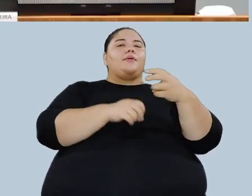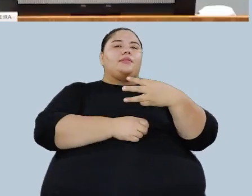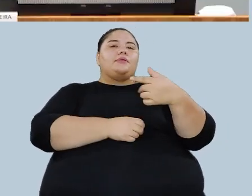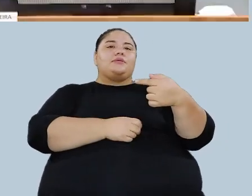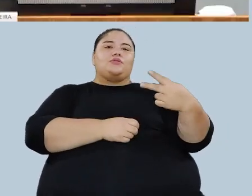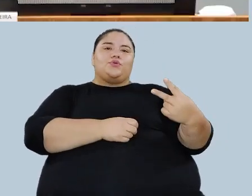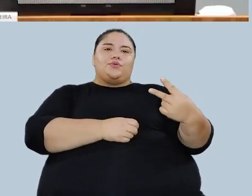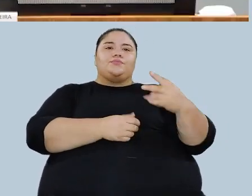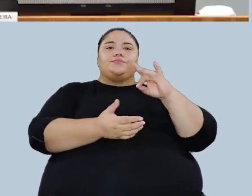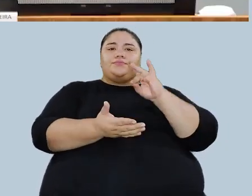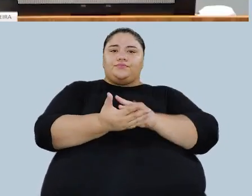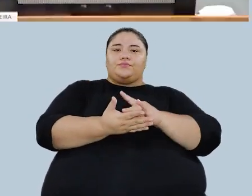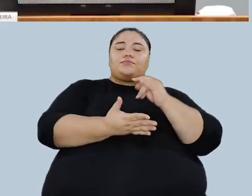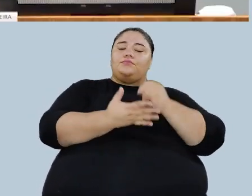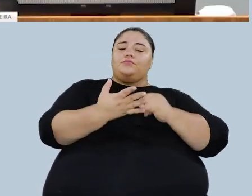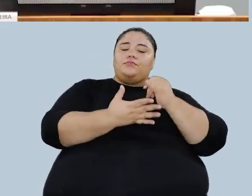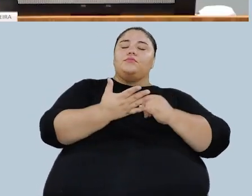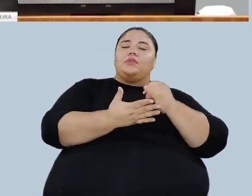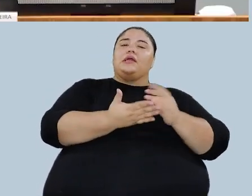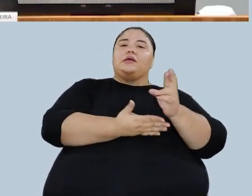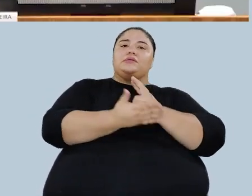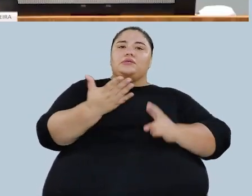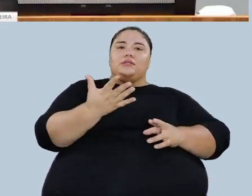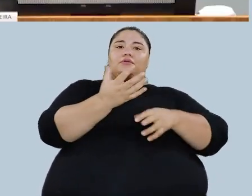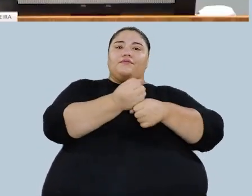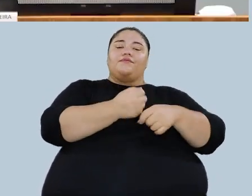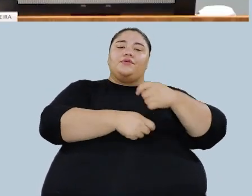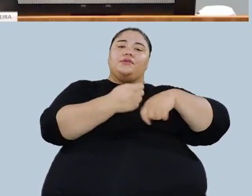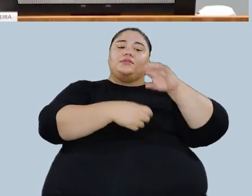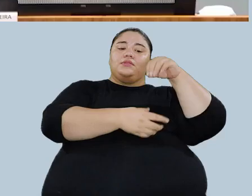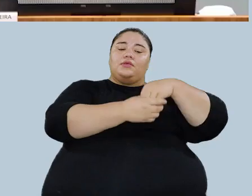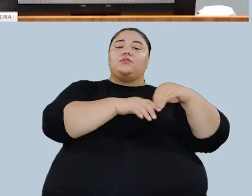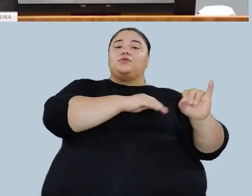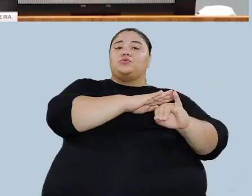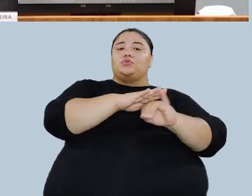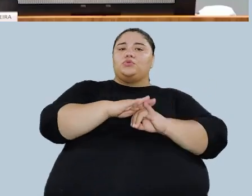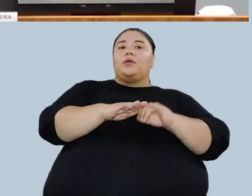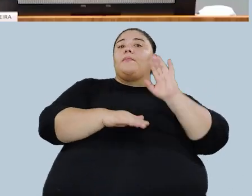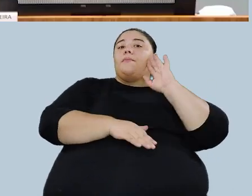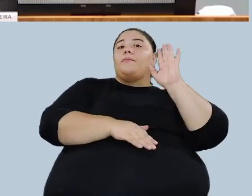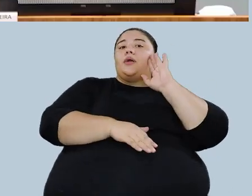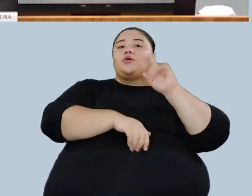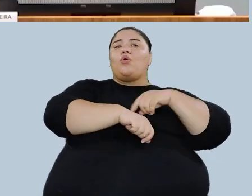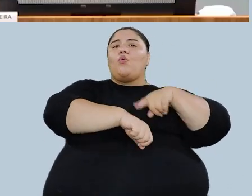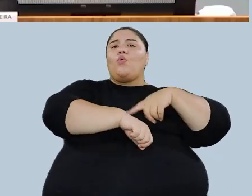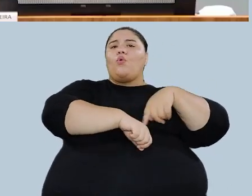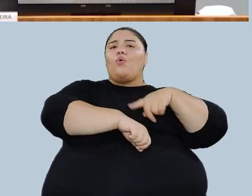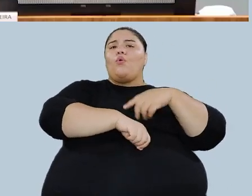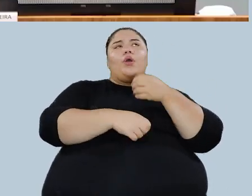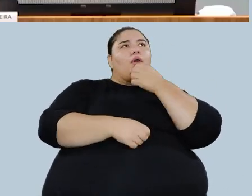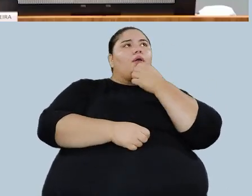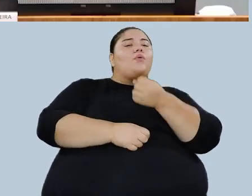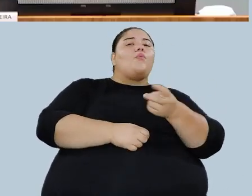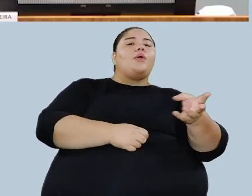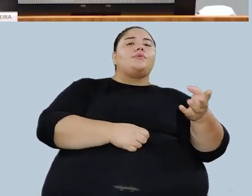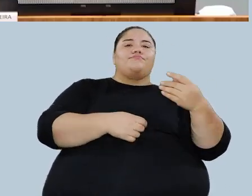372, né? Exigibilidade de PIS e COFINS sobre receitas financeiras das instituições financeiras. Imagine quantas horas, né,